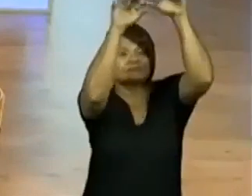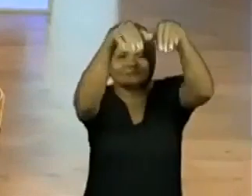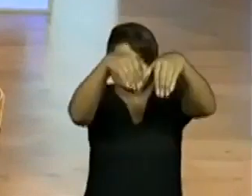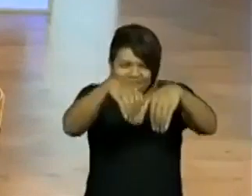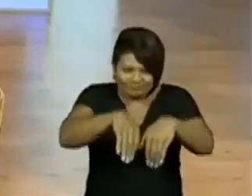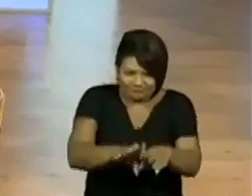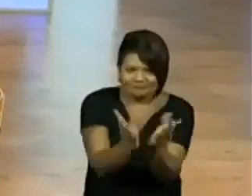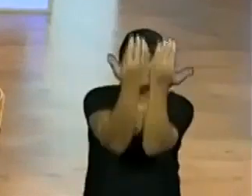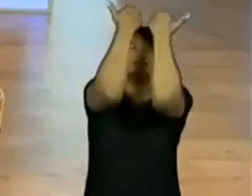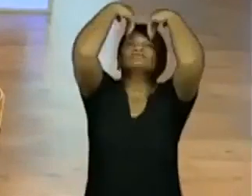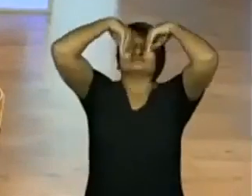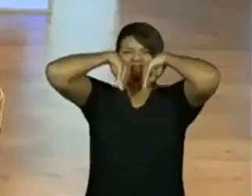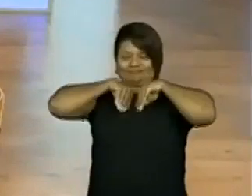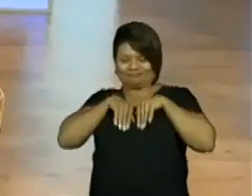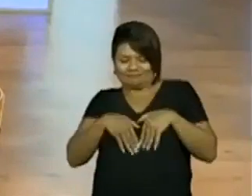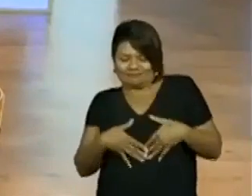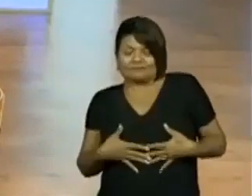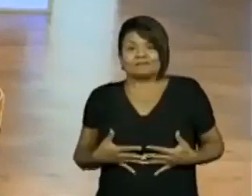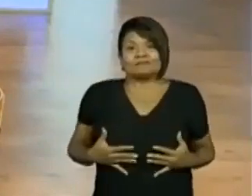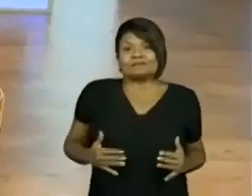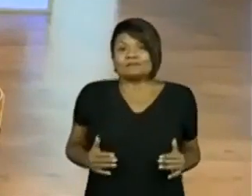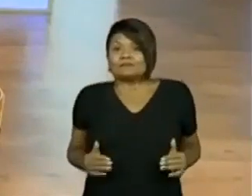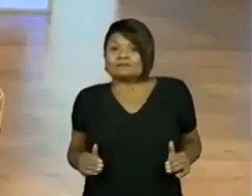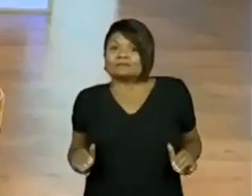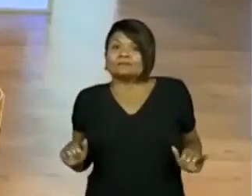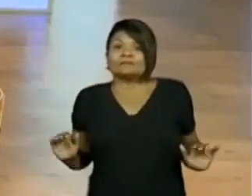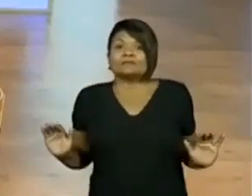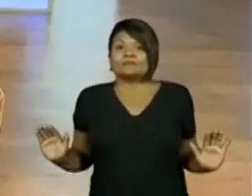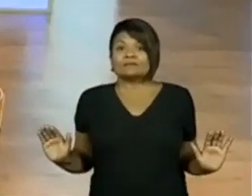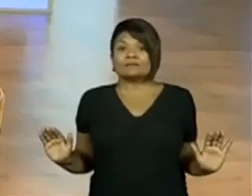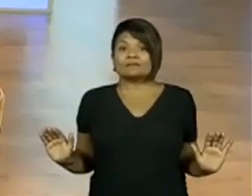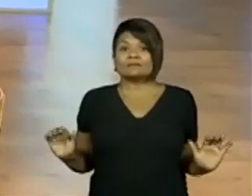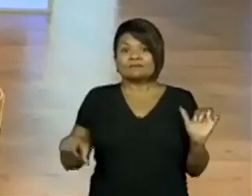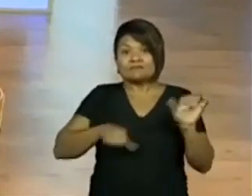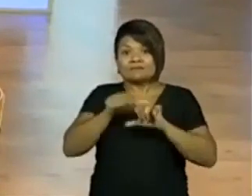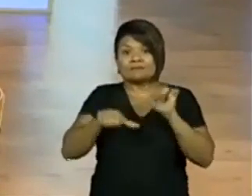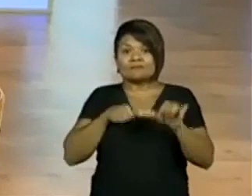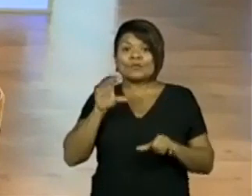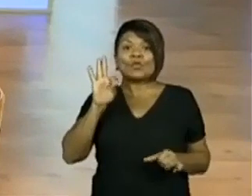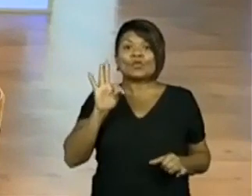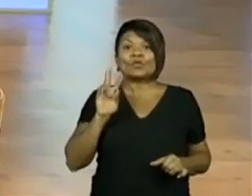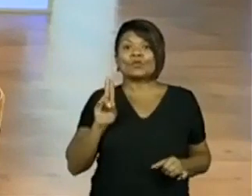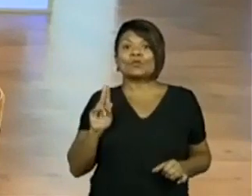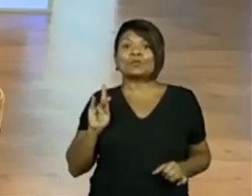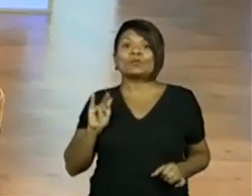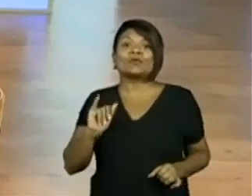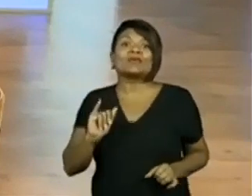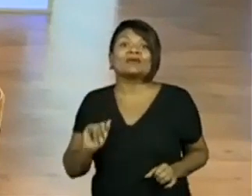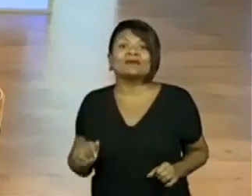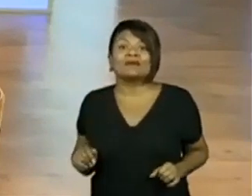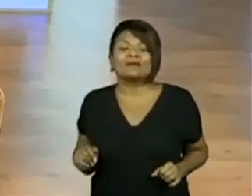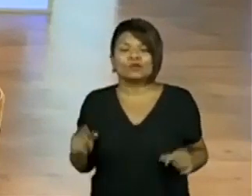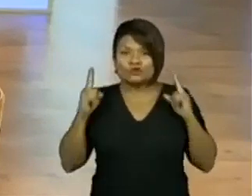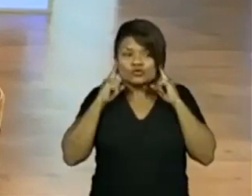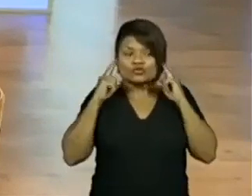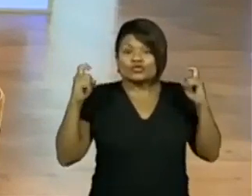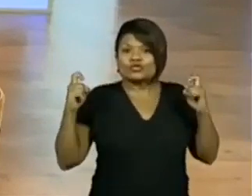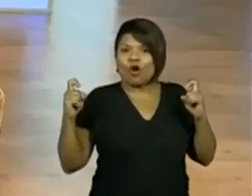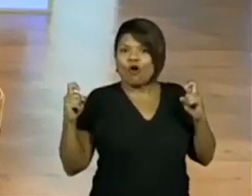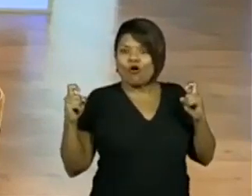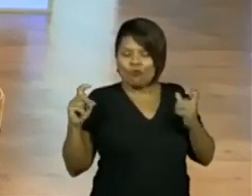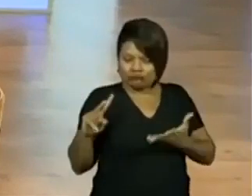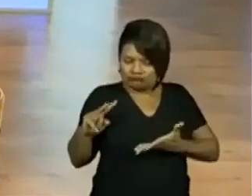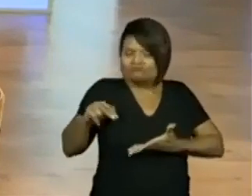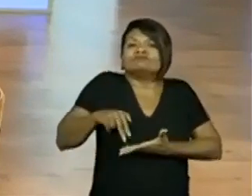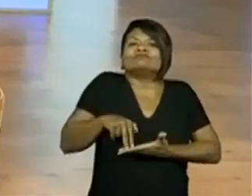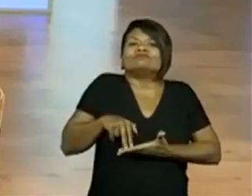Ele entrou naquele corpo e se tornou tupi, o som de pé, o som